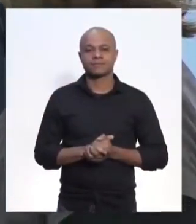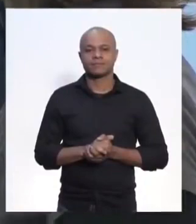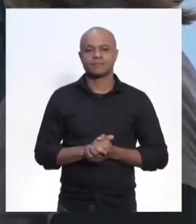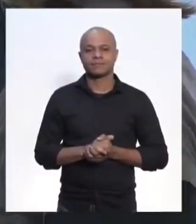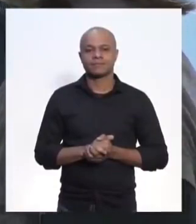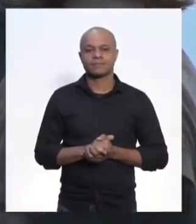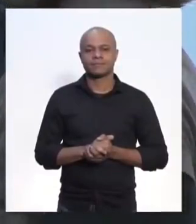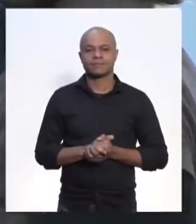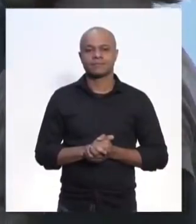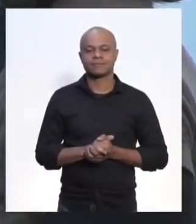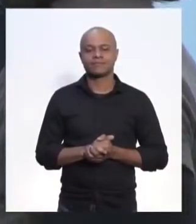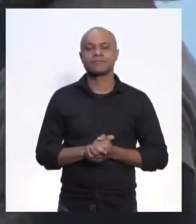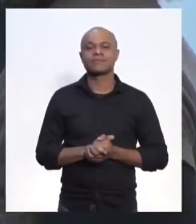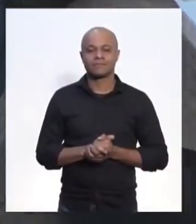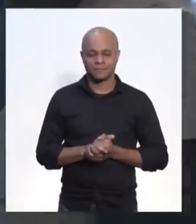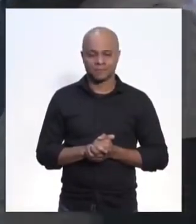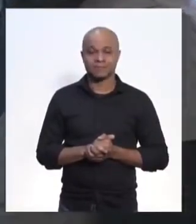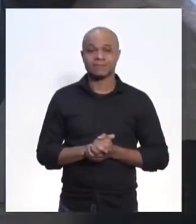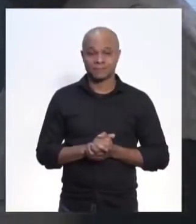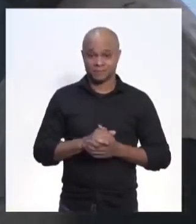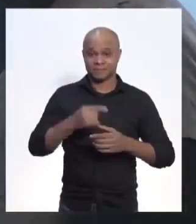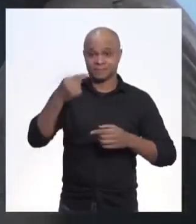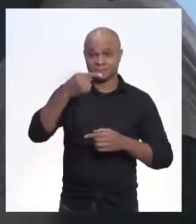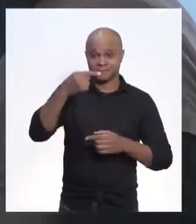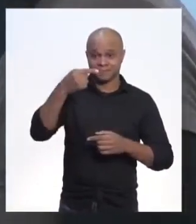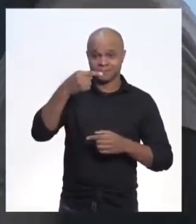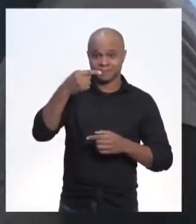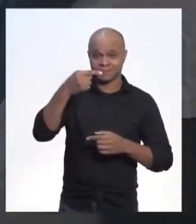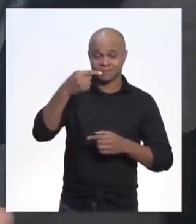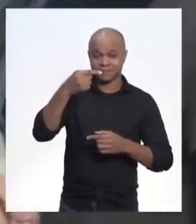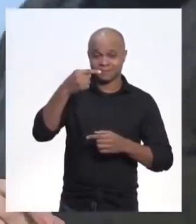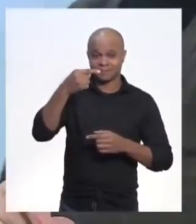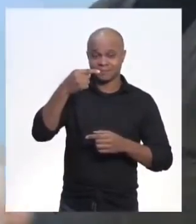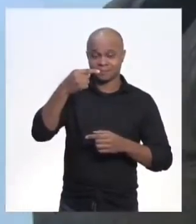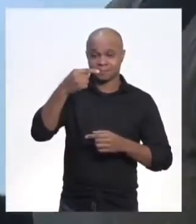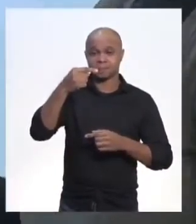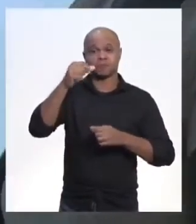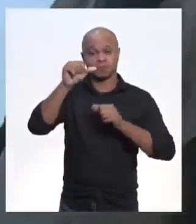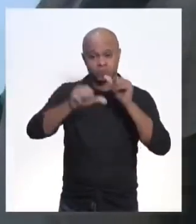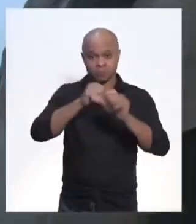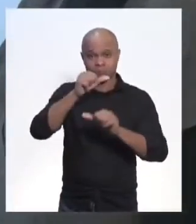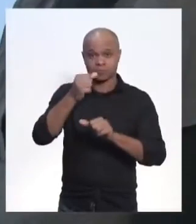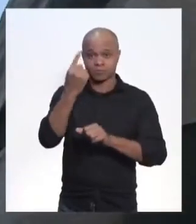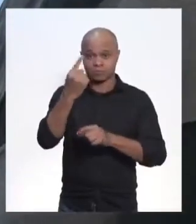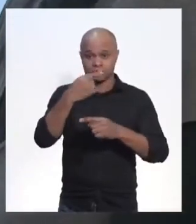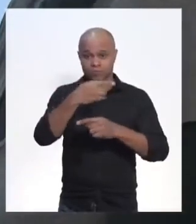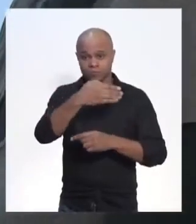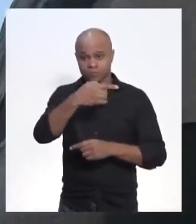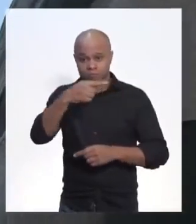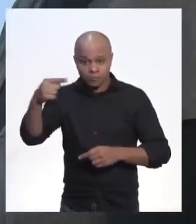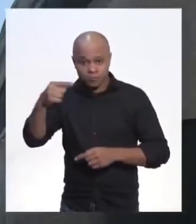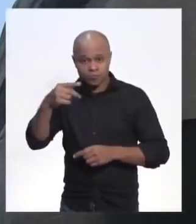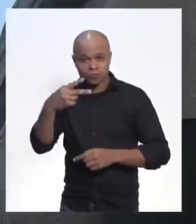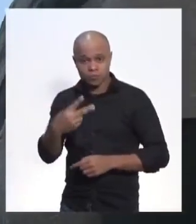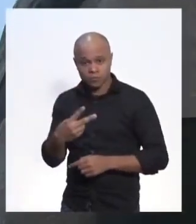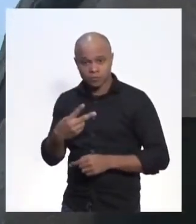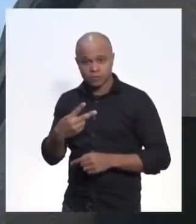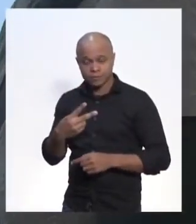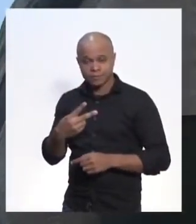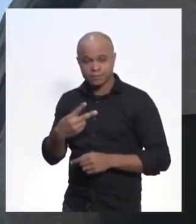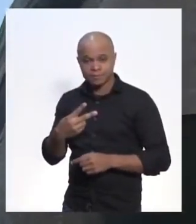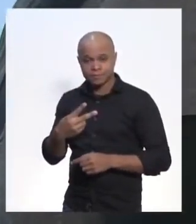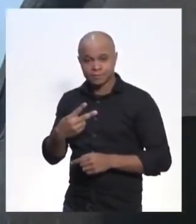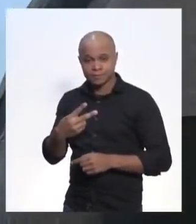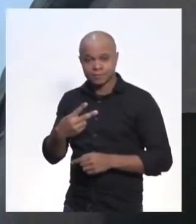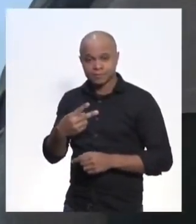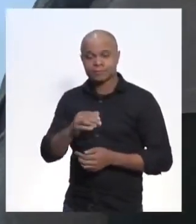Quando aparece expoente negativo, a gente tem uma continha invertida. Então, é 2 elevado a 1 embaixo. E 2 elevado a 1 é